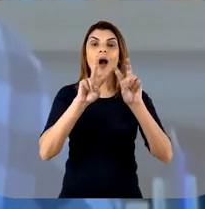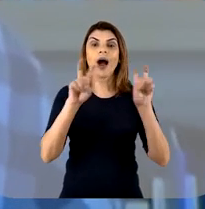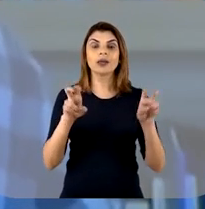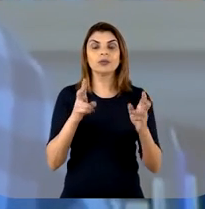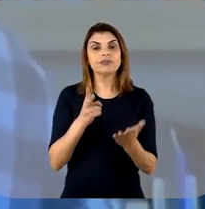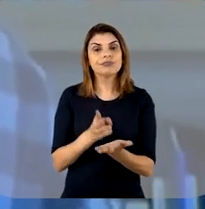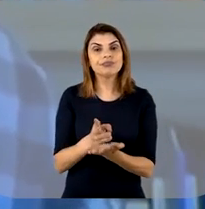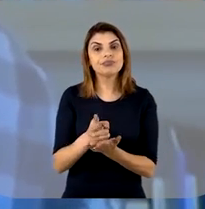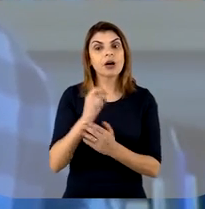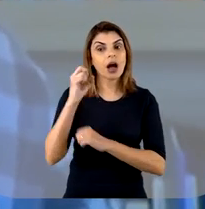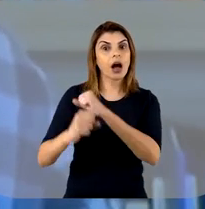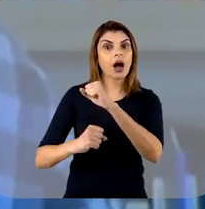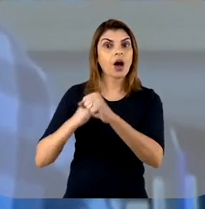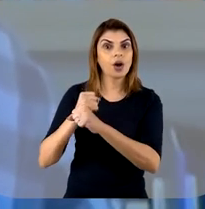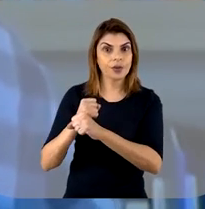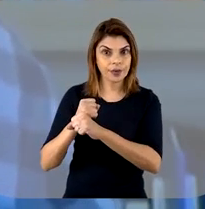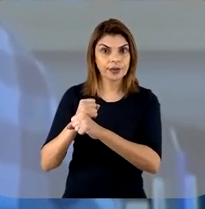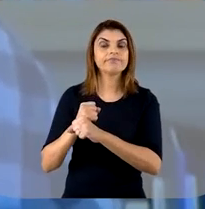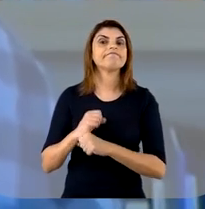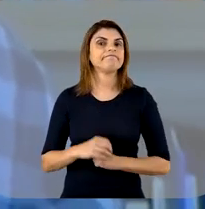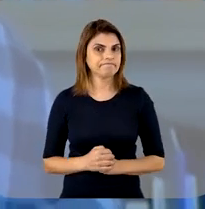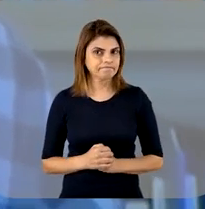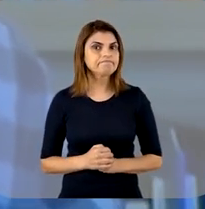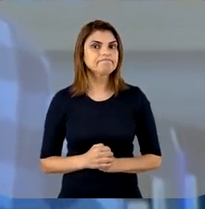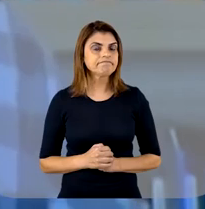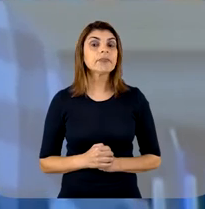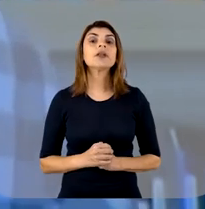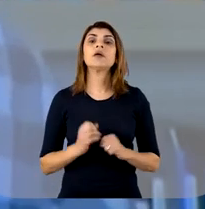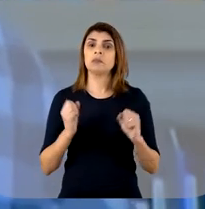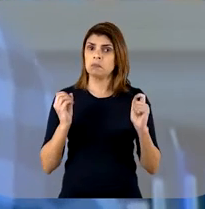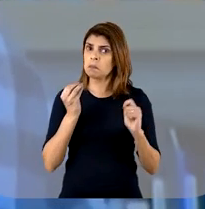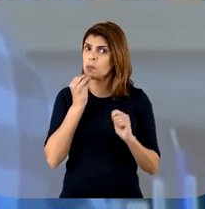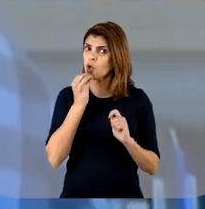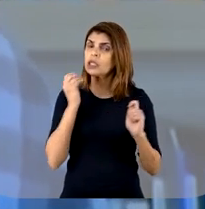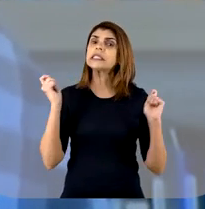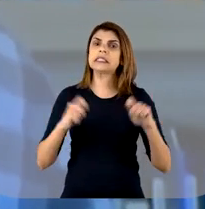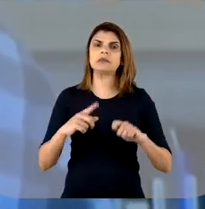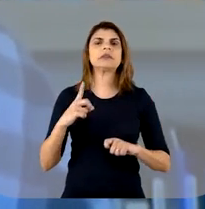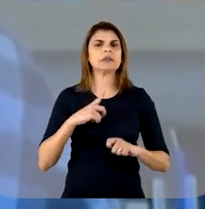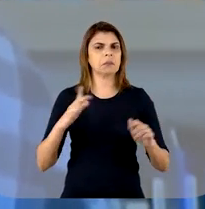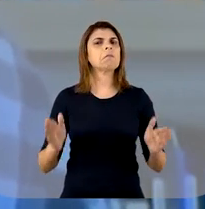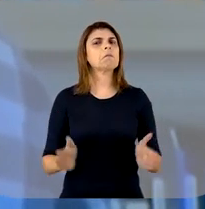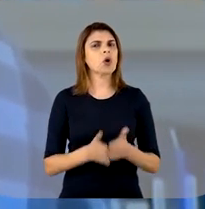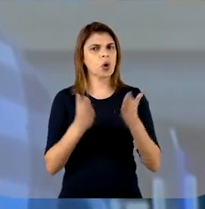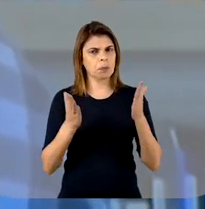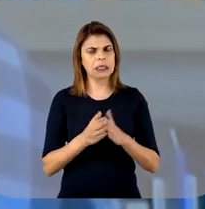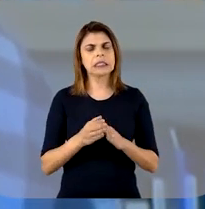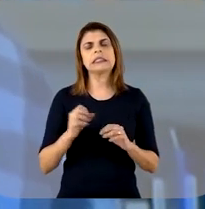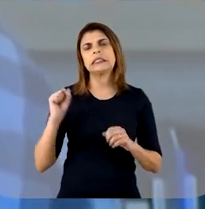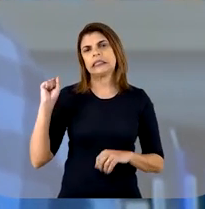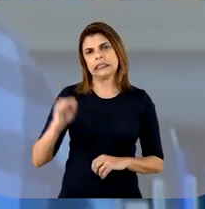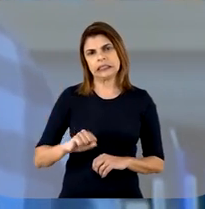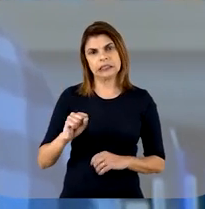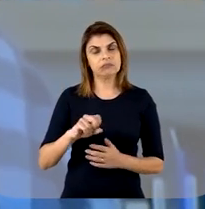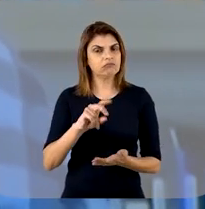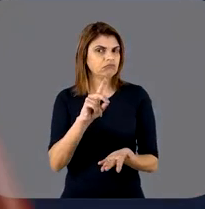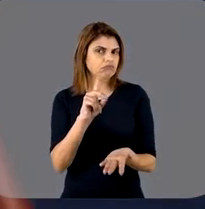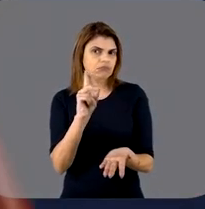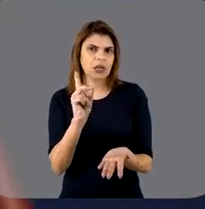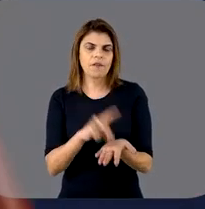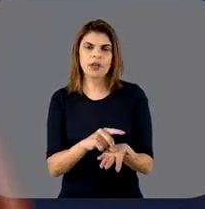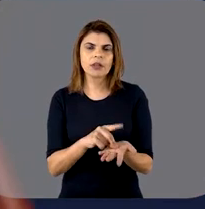assunto será tratado no ano que vem. Então, é possível que nós enfrentemos uma pobreza que, na verdade,